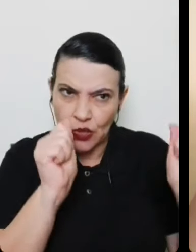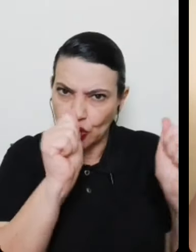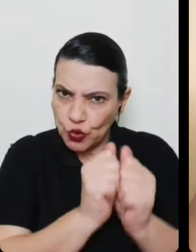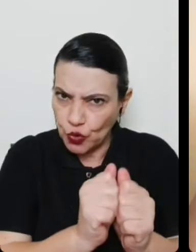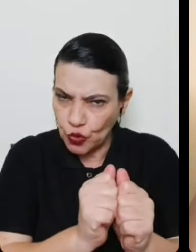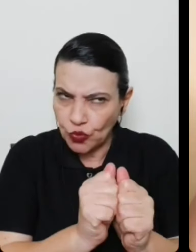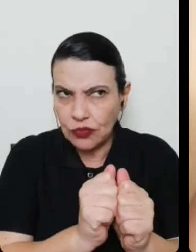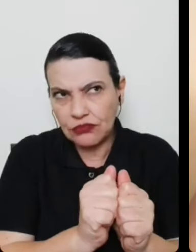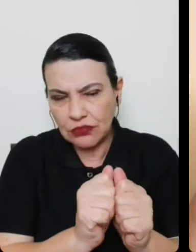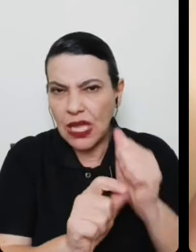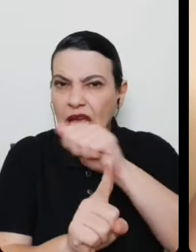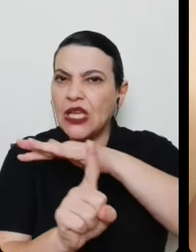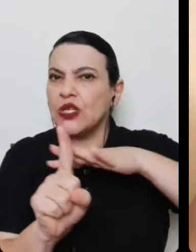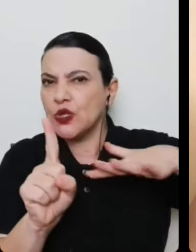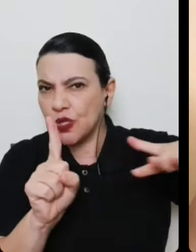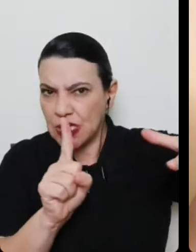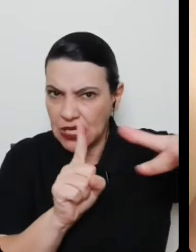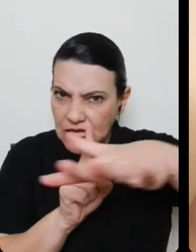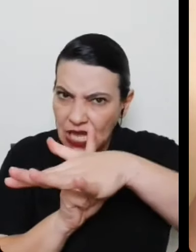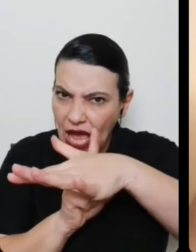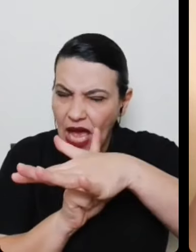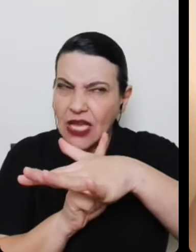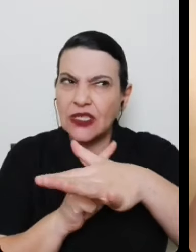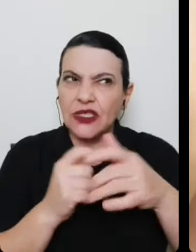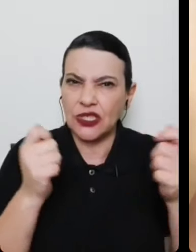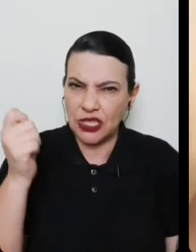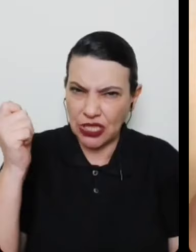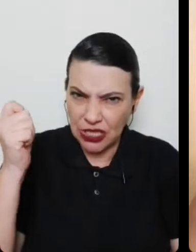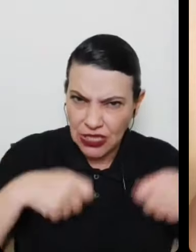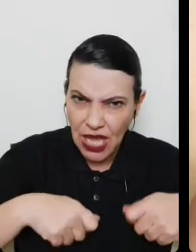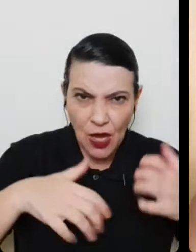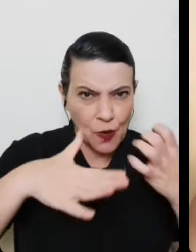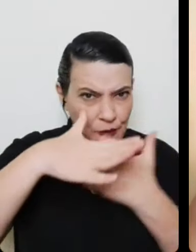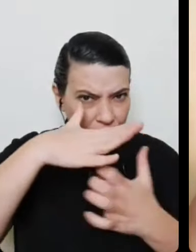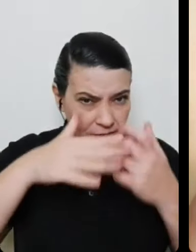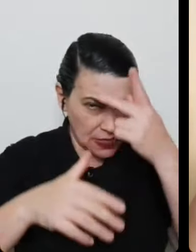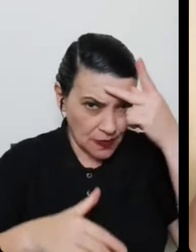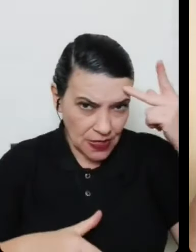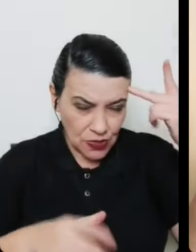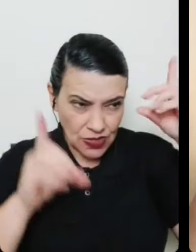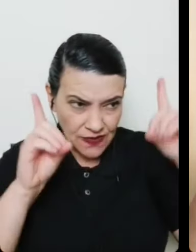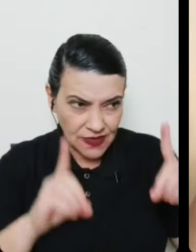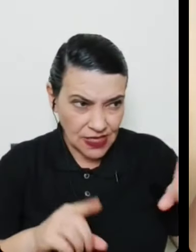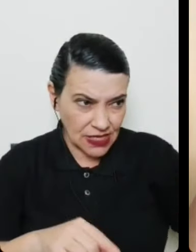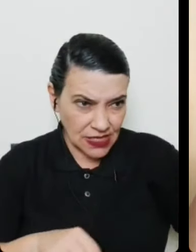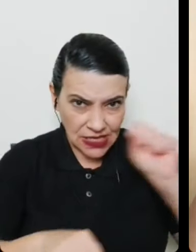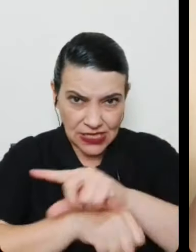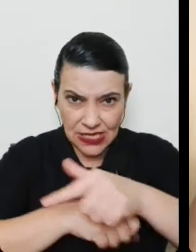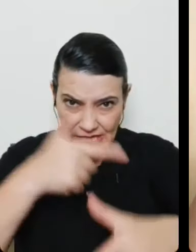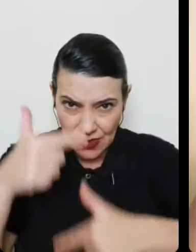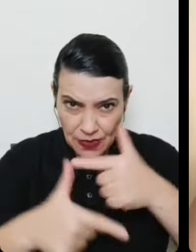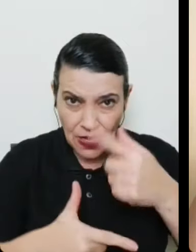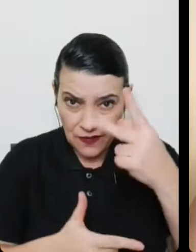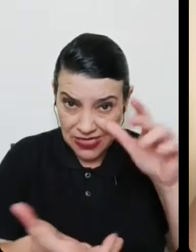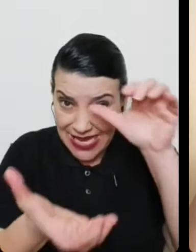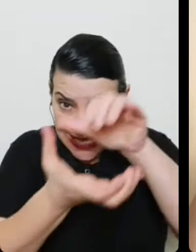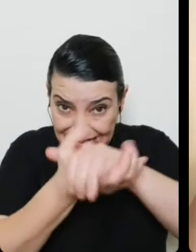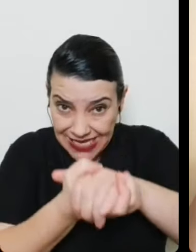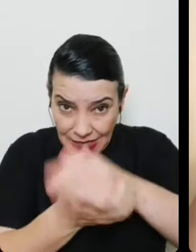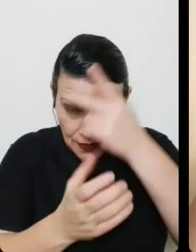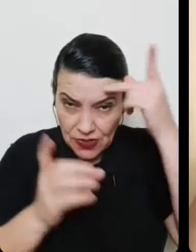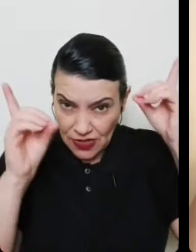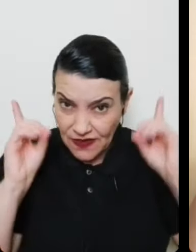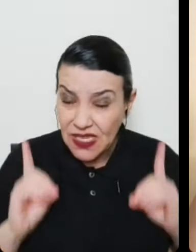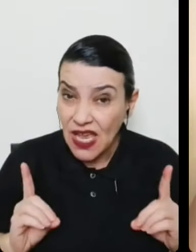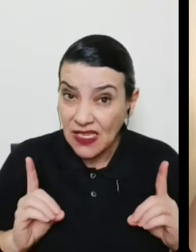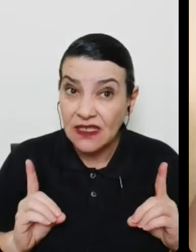uma sociedade? Você teria uma empresa com uma pessoa com deficiência? Você casaria com uma pessoa com deficiência?